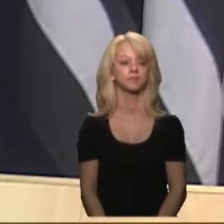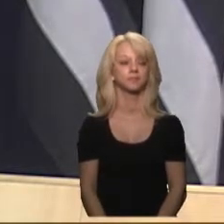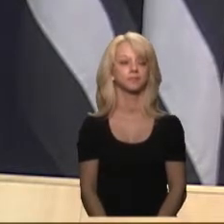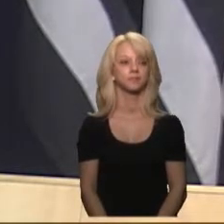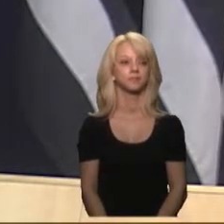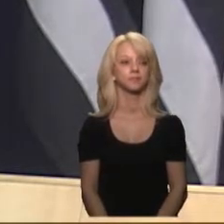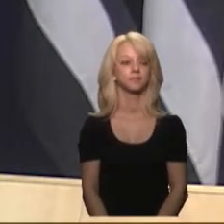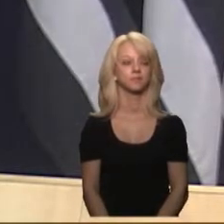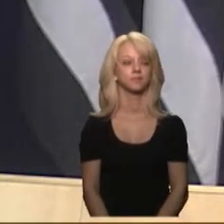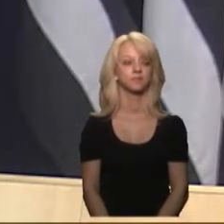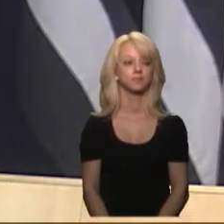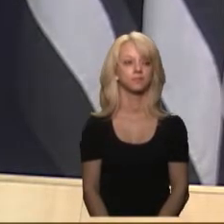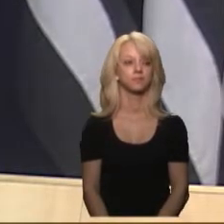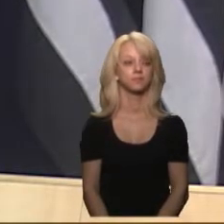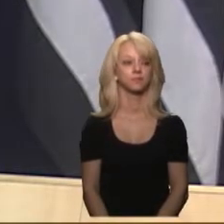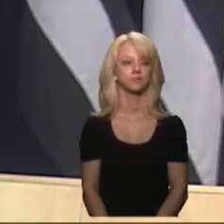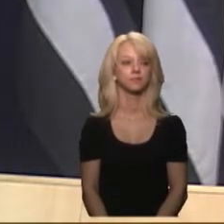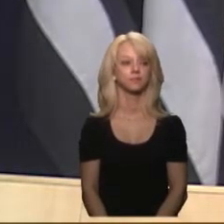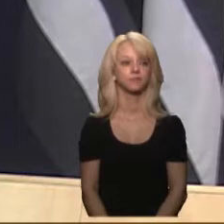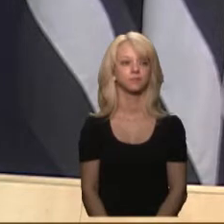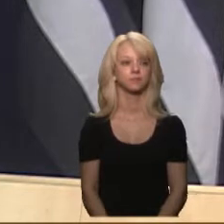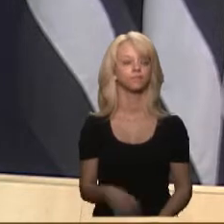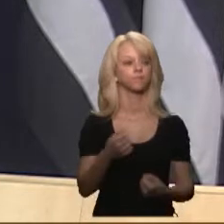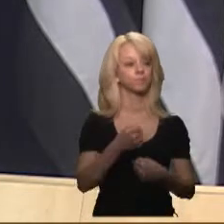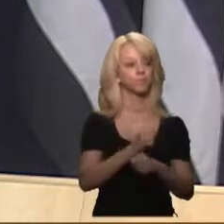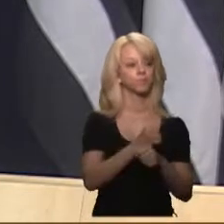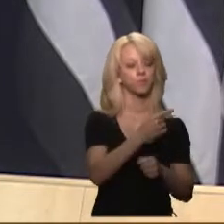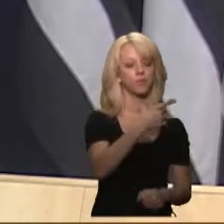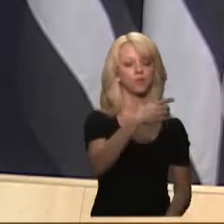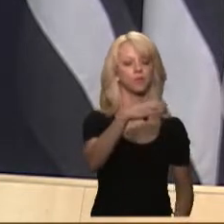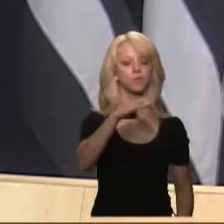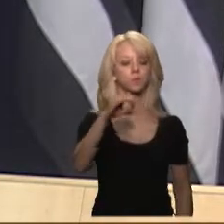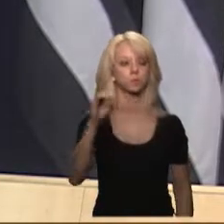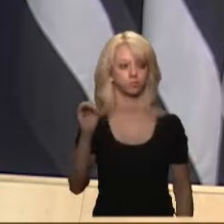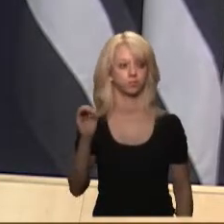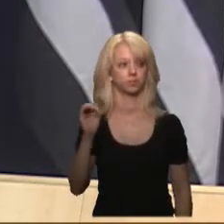que foi vereador desta casa no ano de 2000.